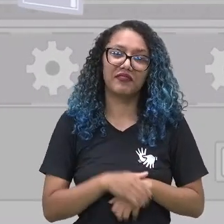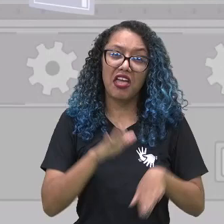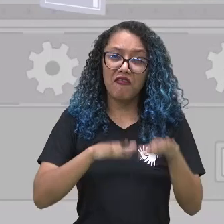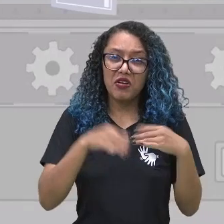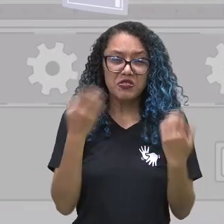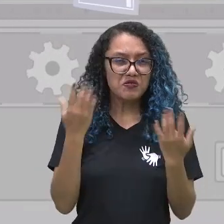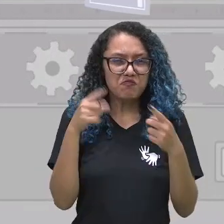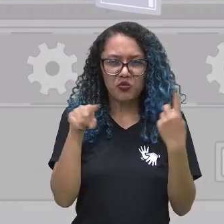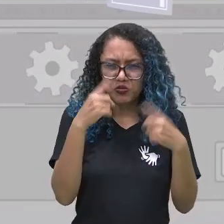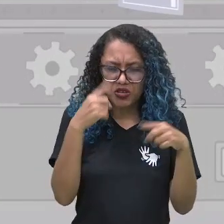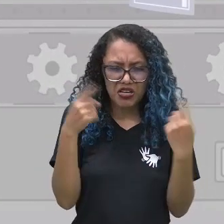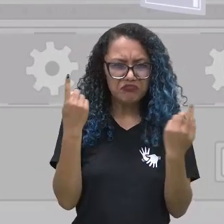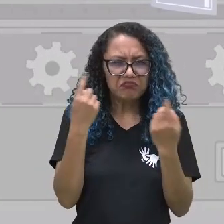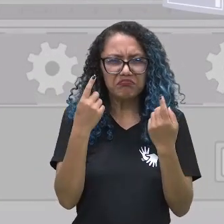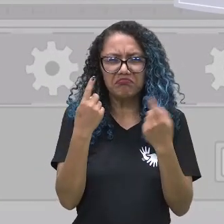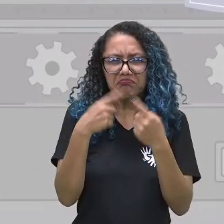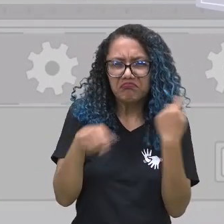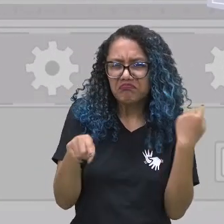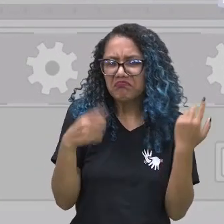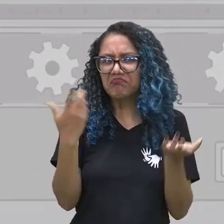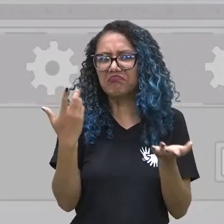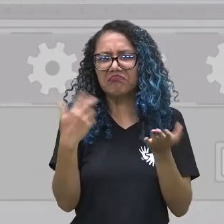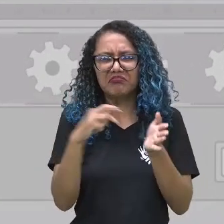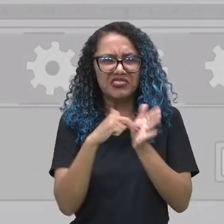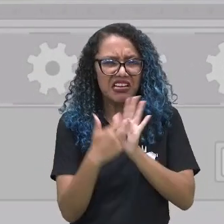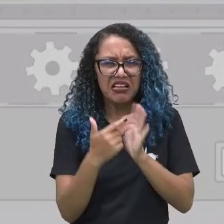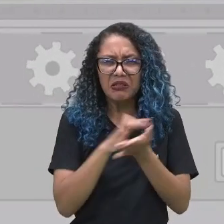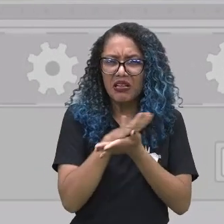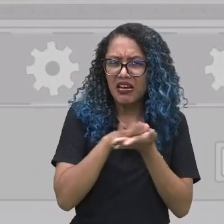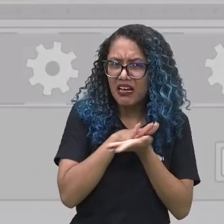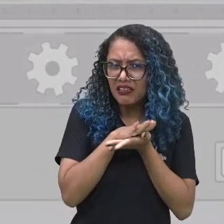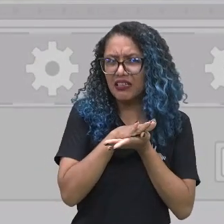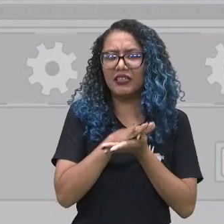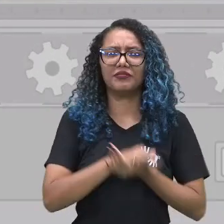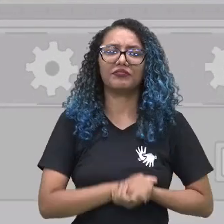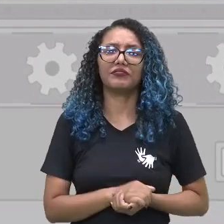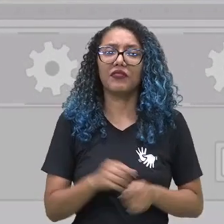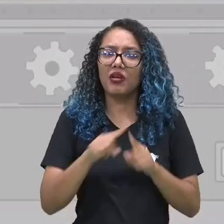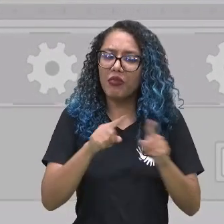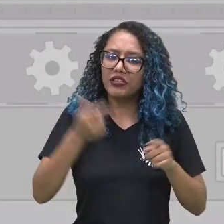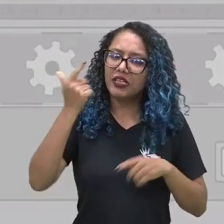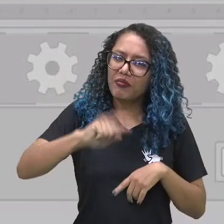nenhum, né? Mas aquilo toca tanto que você